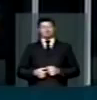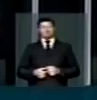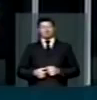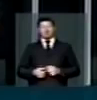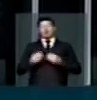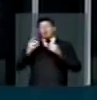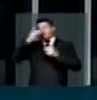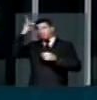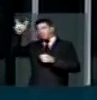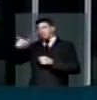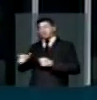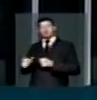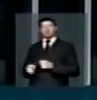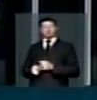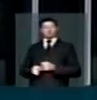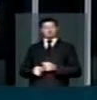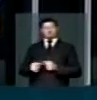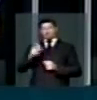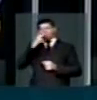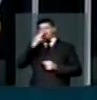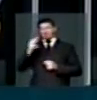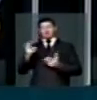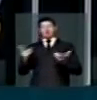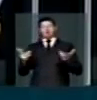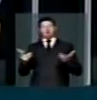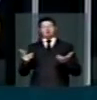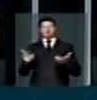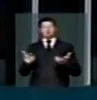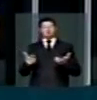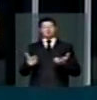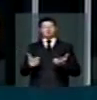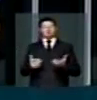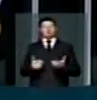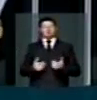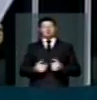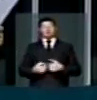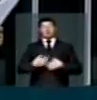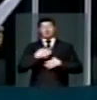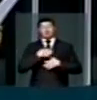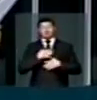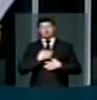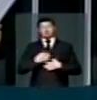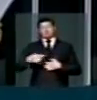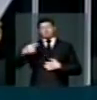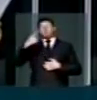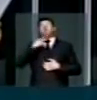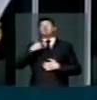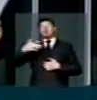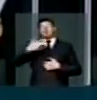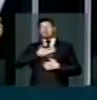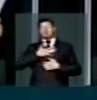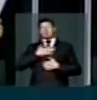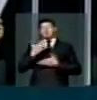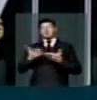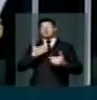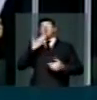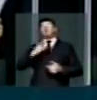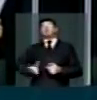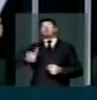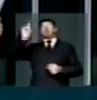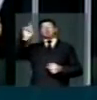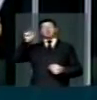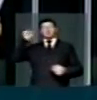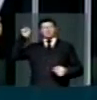do ser, o que chega a ser insustentável, de tão leve que me sinto. Meu espírito está a serviço de Deus,